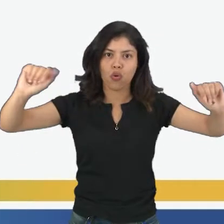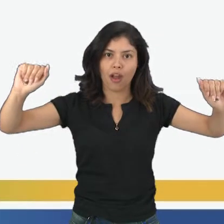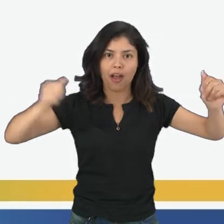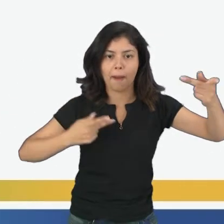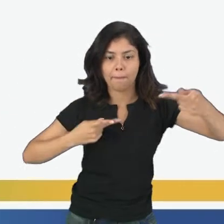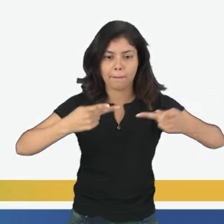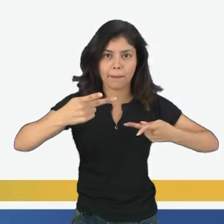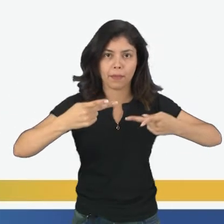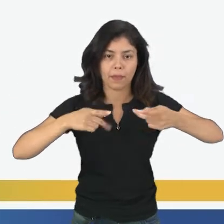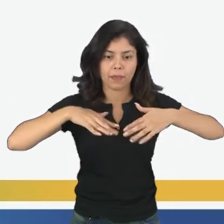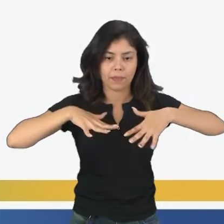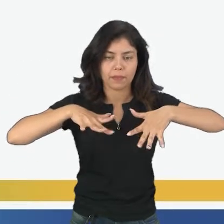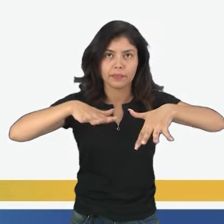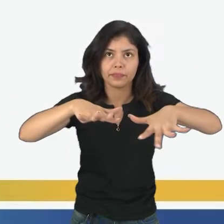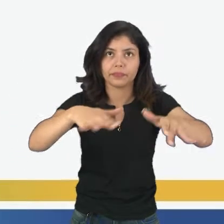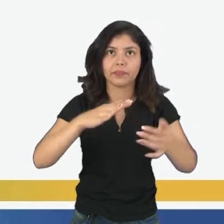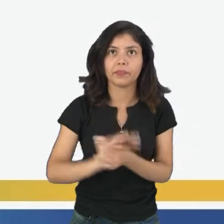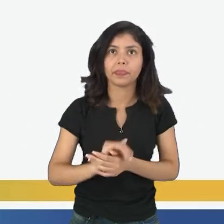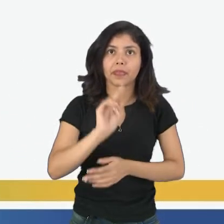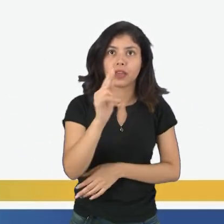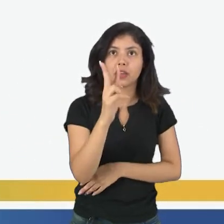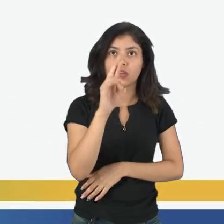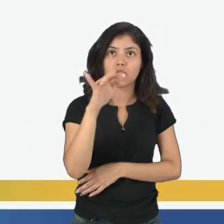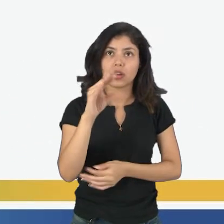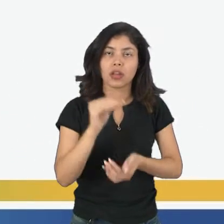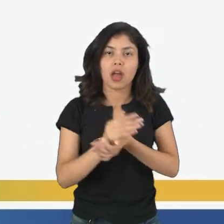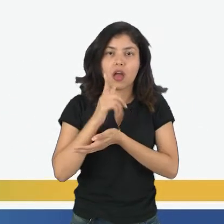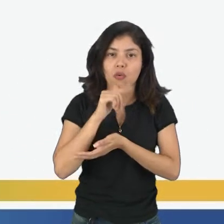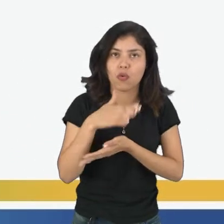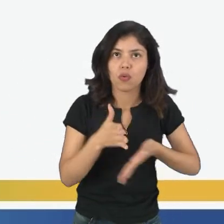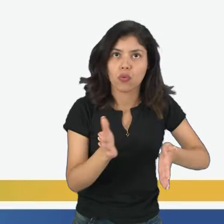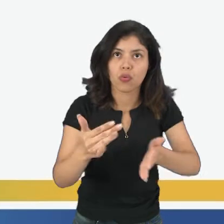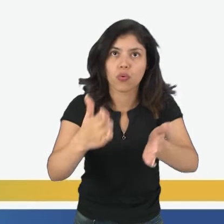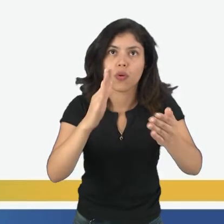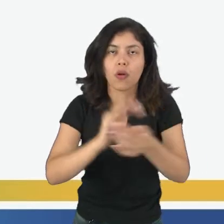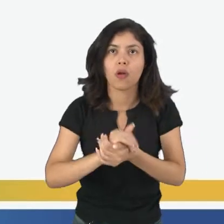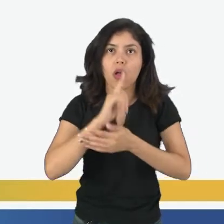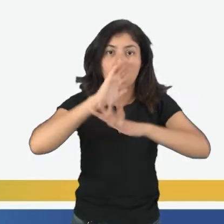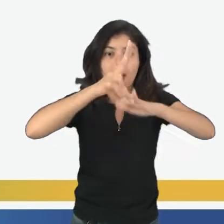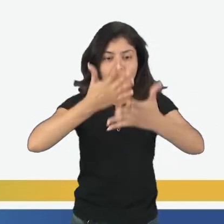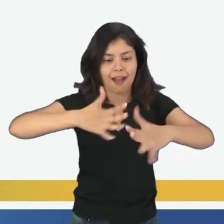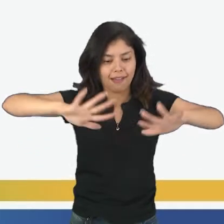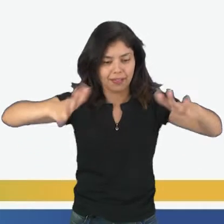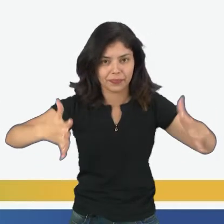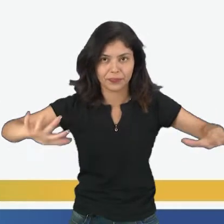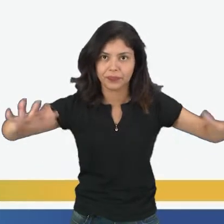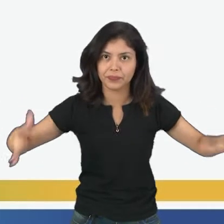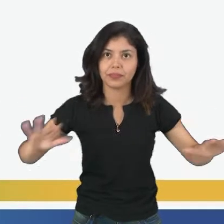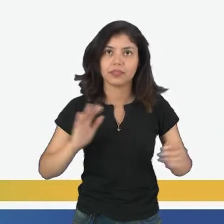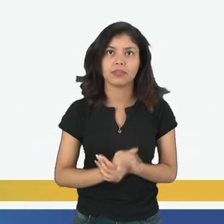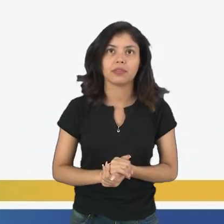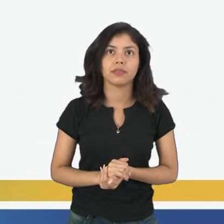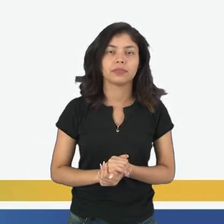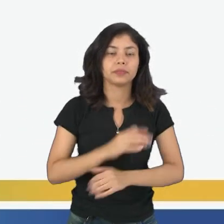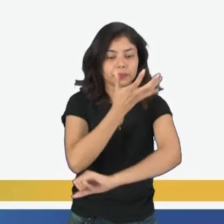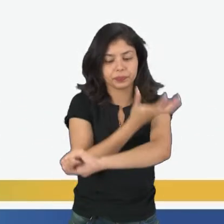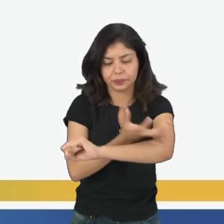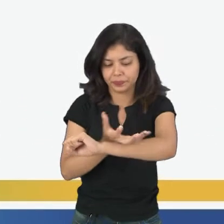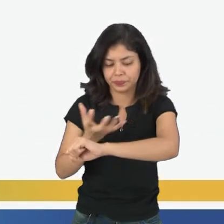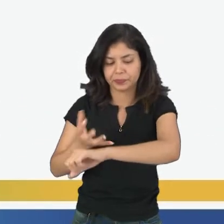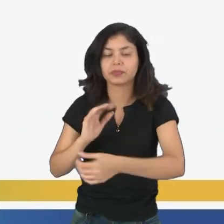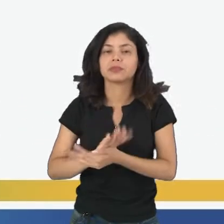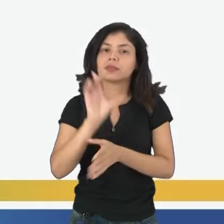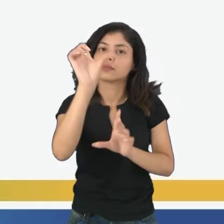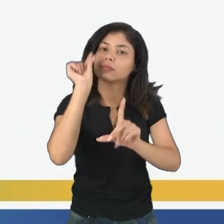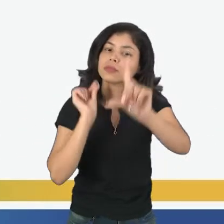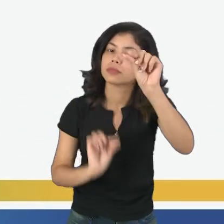planaltos e planícies. Quanto à hidrografia, aí os rios, os lagos, oceanos e mares. Também a vegetação, dentre outros. E aí eu